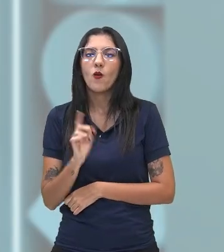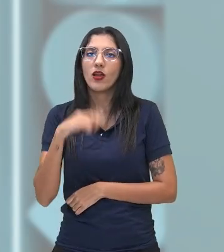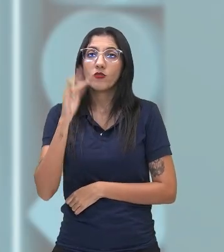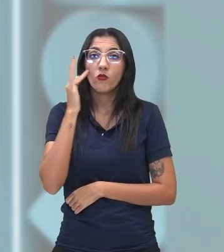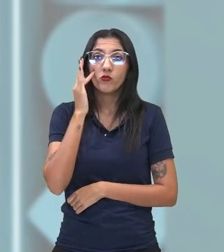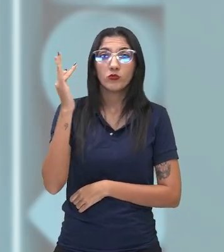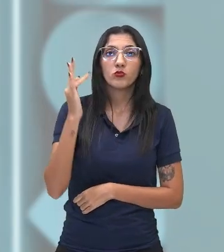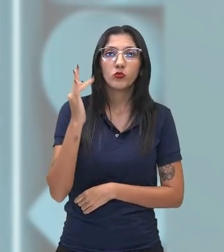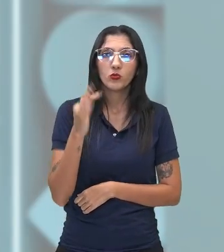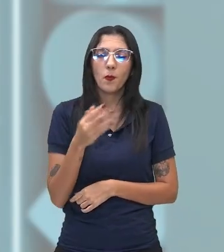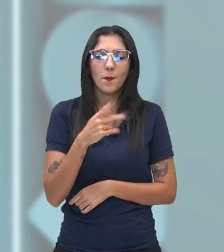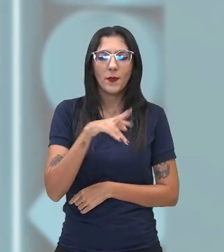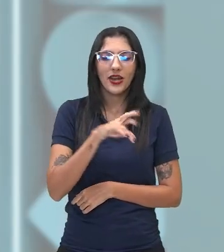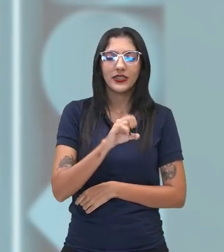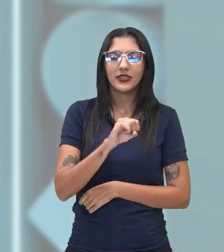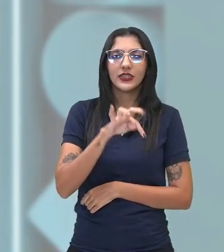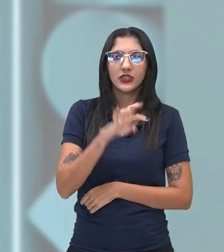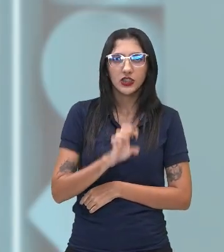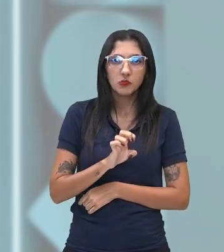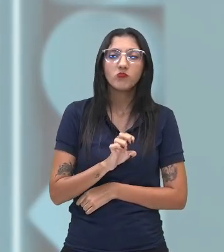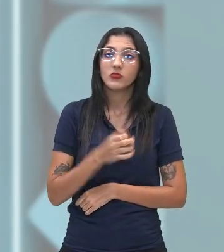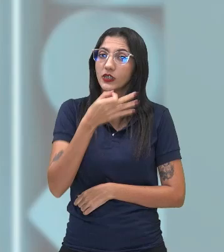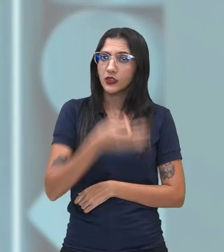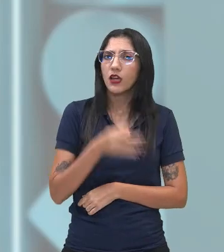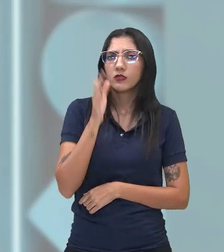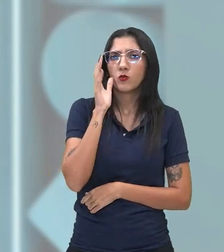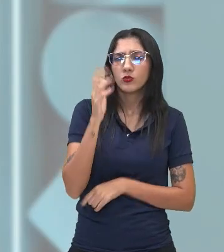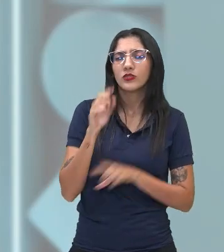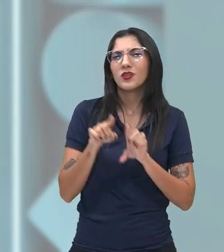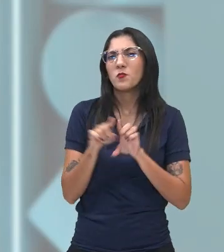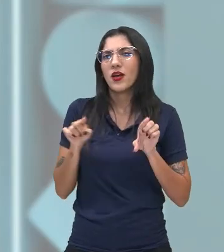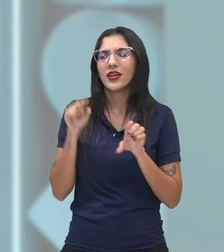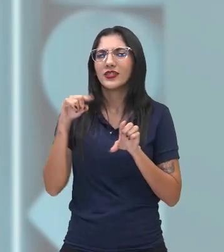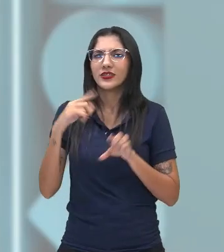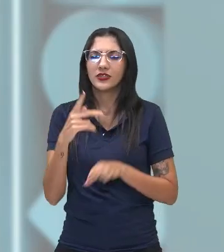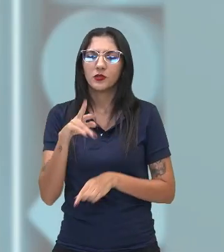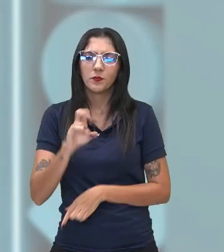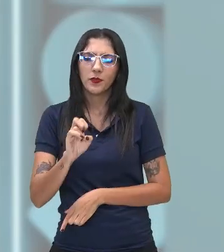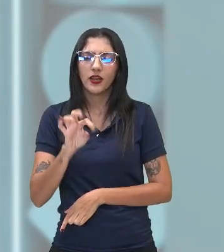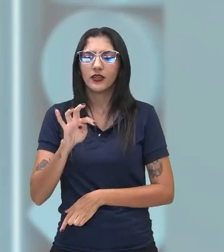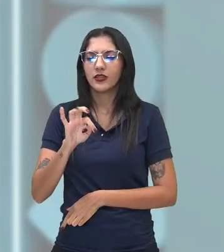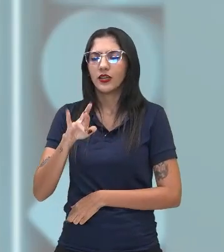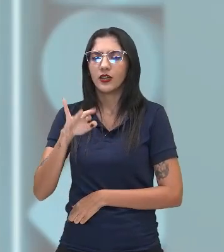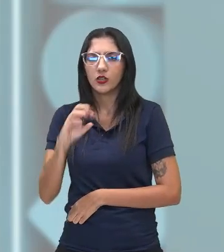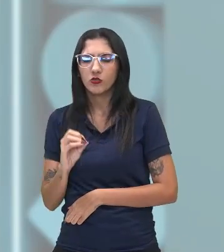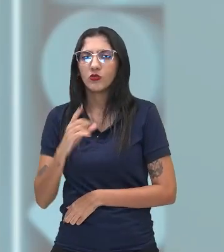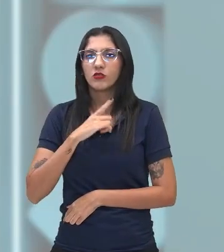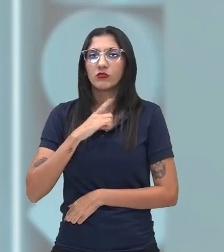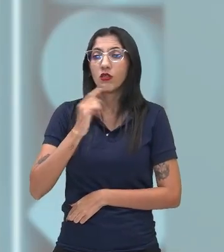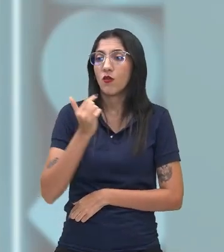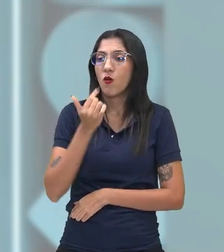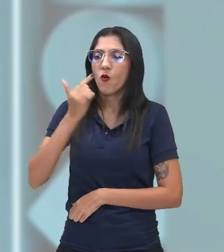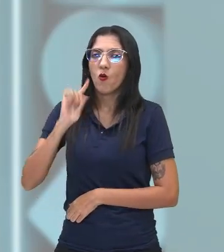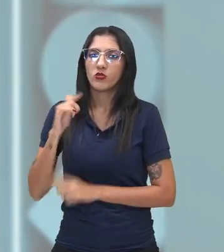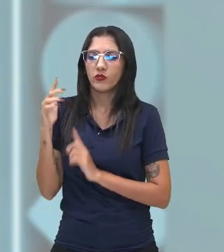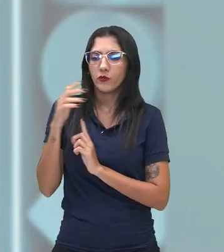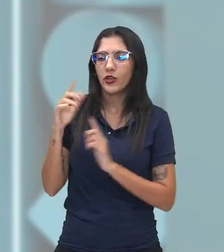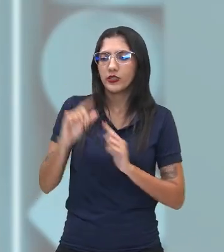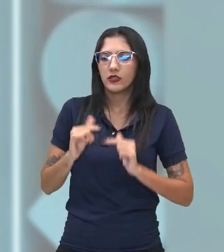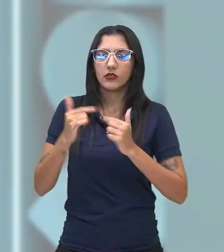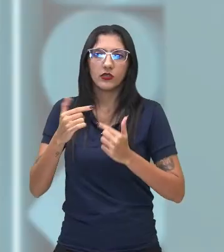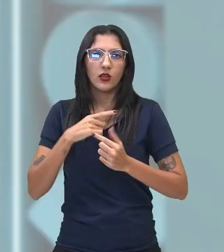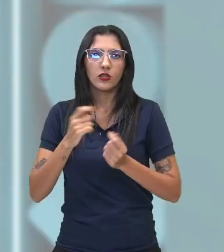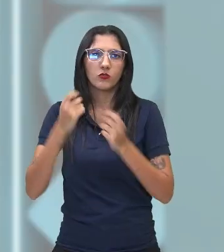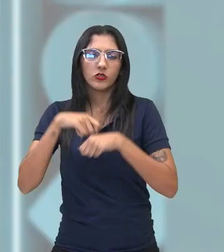certamente acontecerá, mas o futuro do pretérito depende de outras situações para que ocorra.